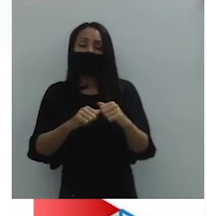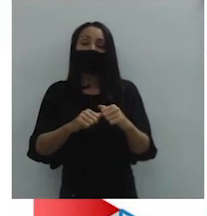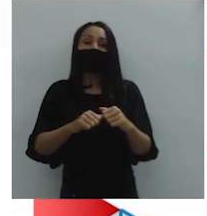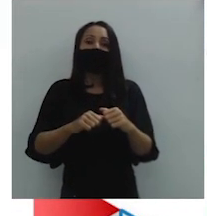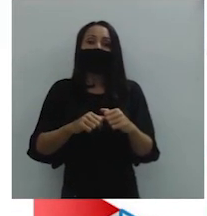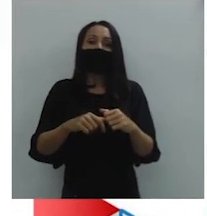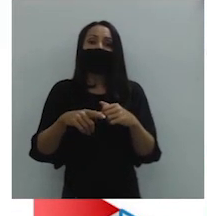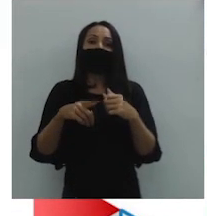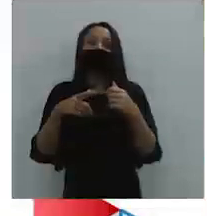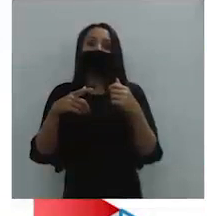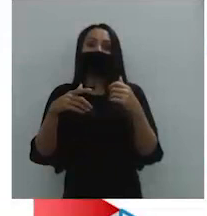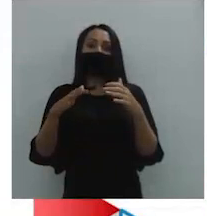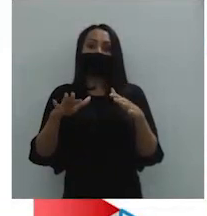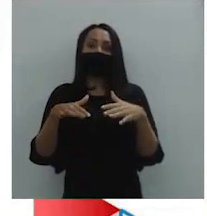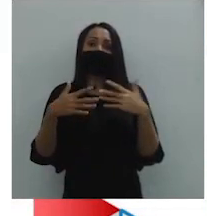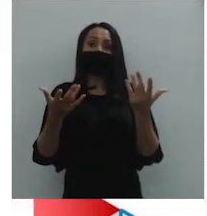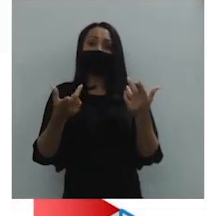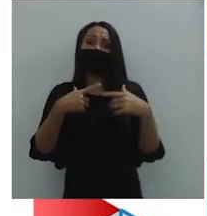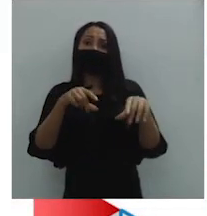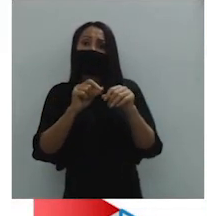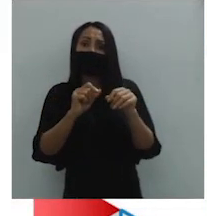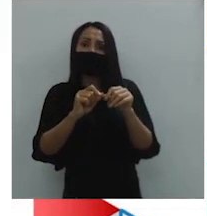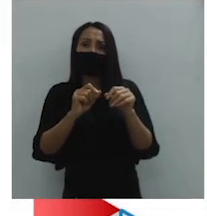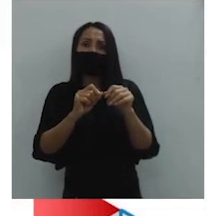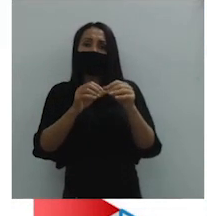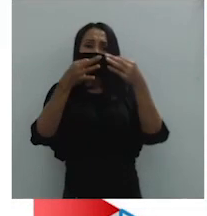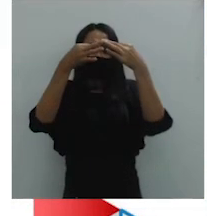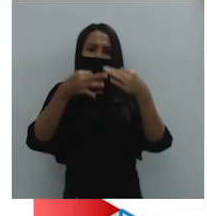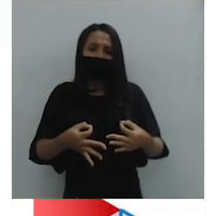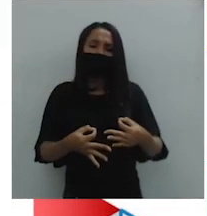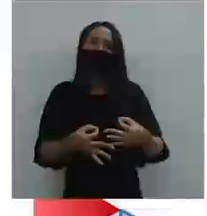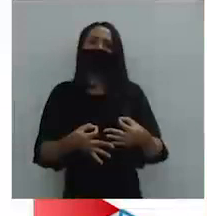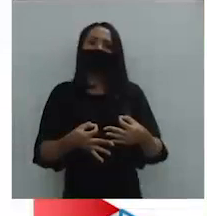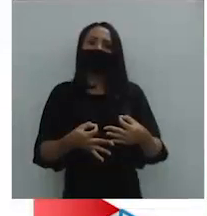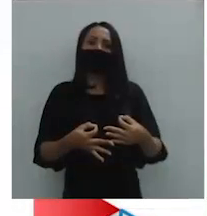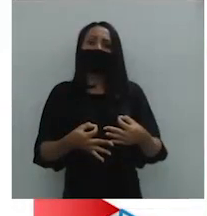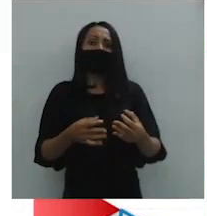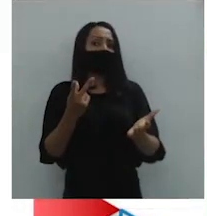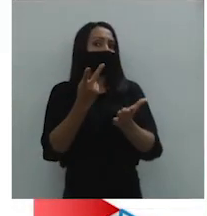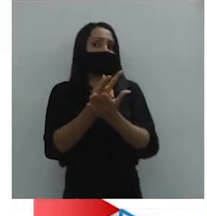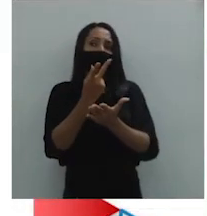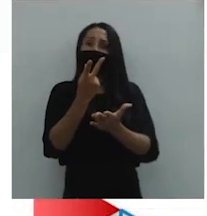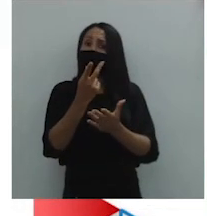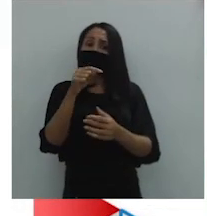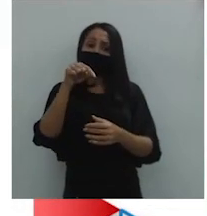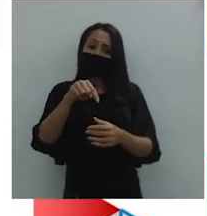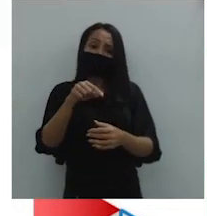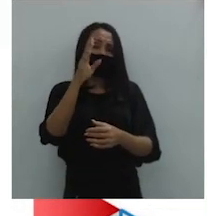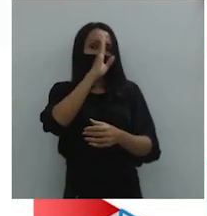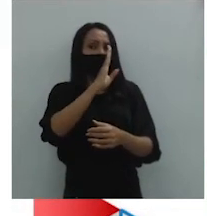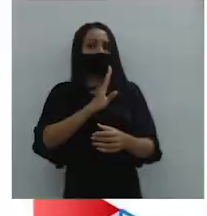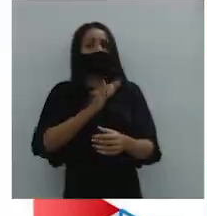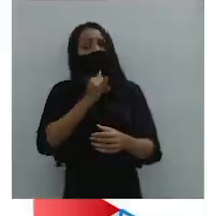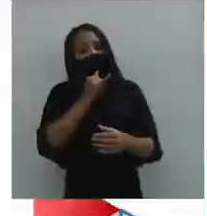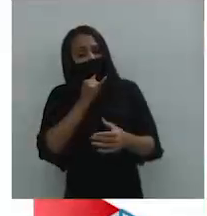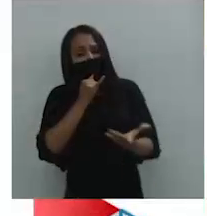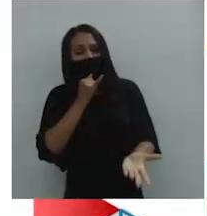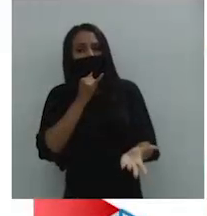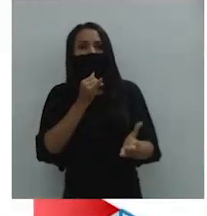serviços sejam executados adequadamente, que é o que não acontece no nosso país, né,